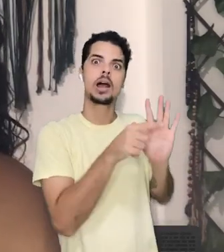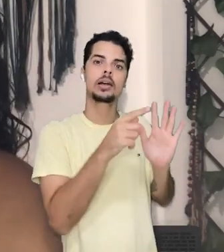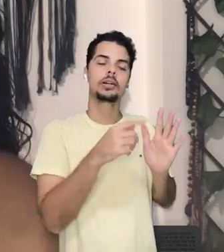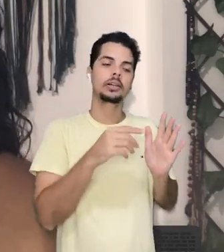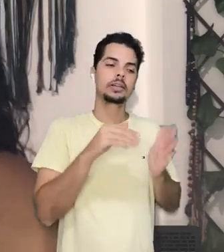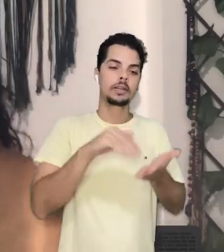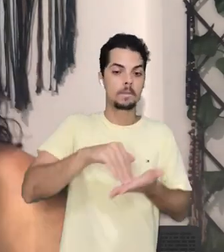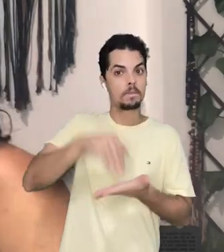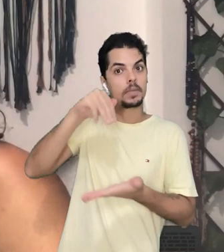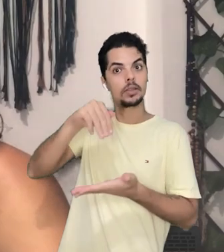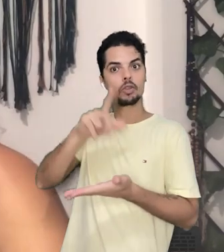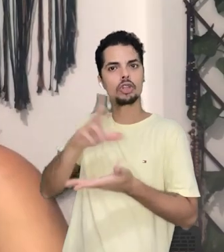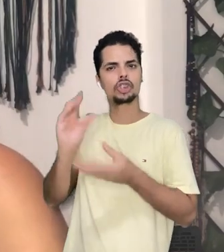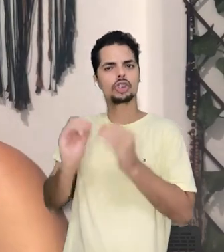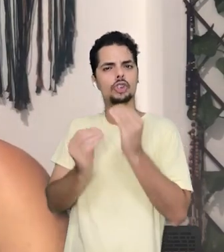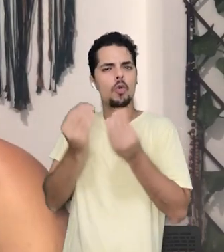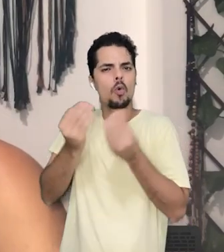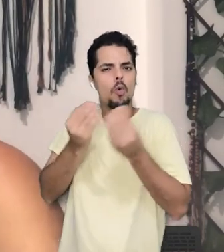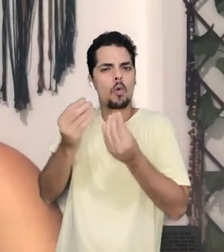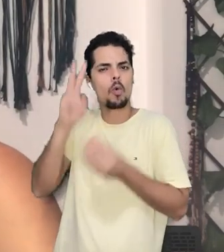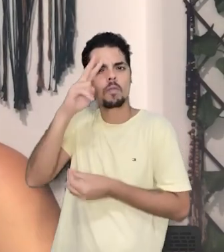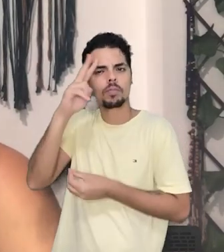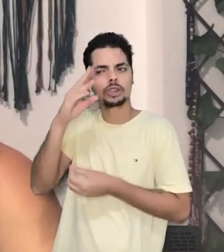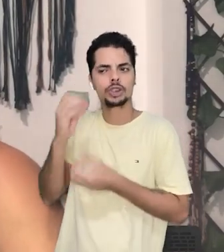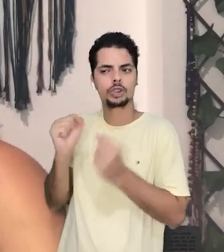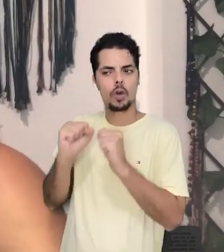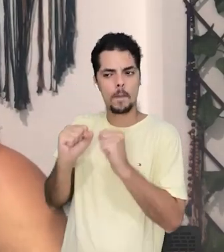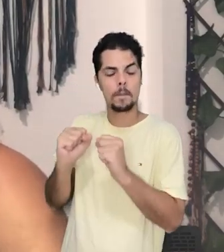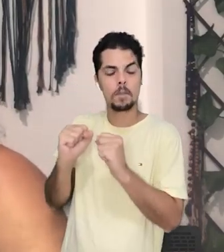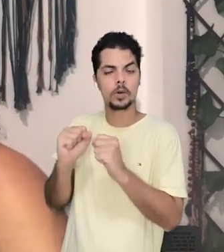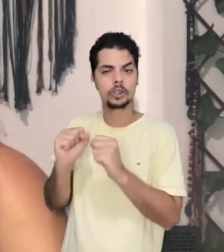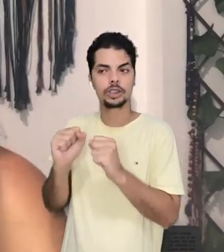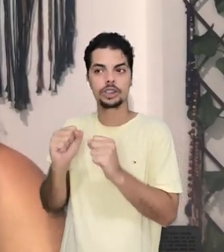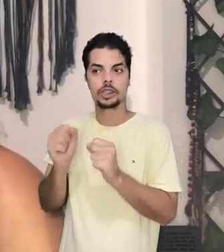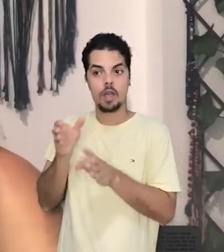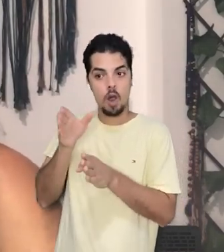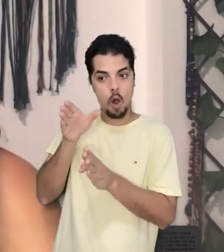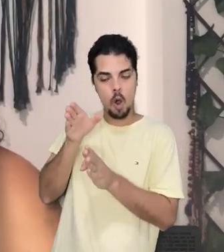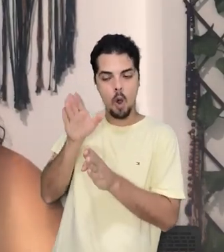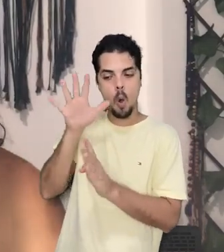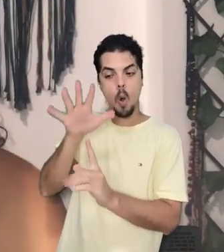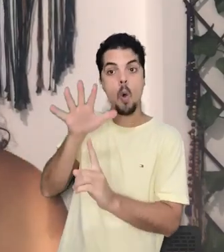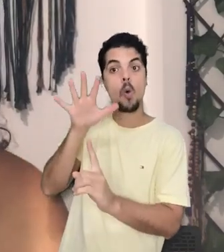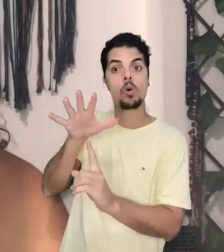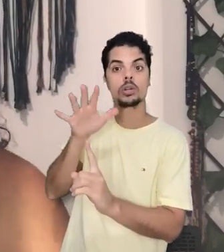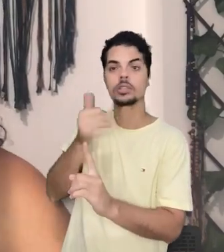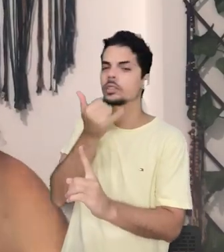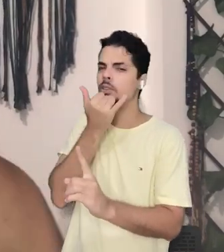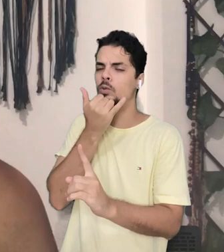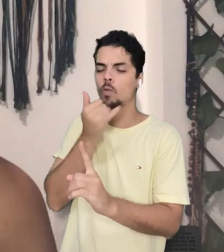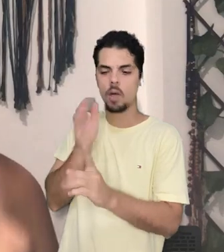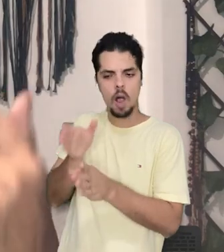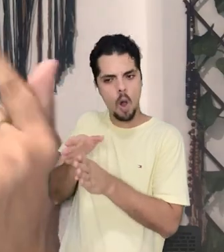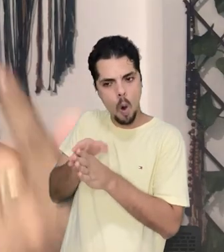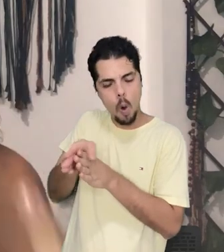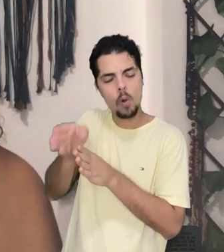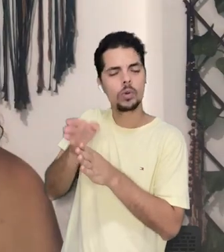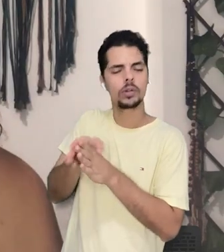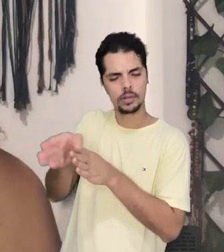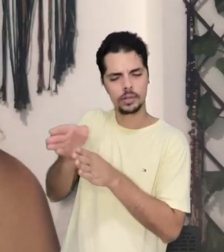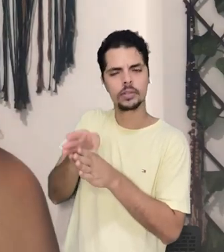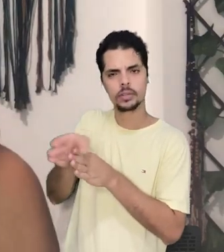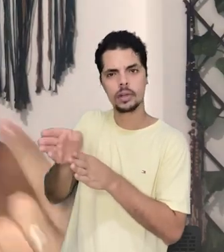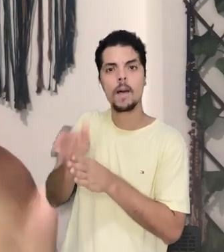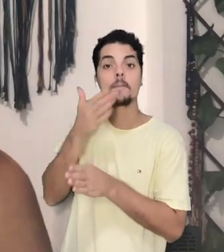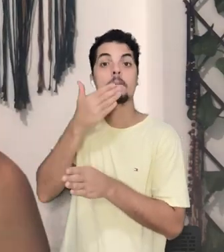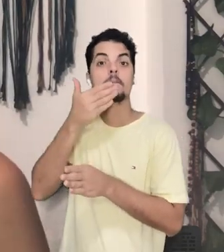comparada para redirecionar velhas perguntas sobre identidade e origem para novas